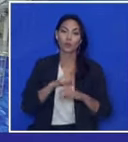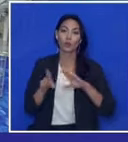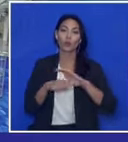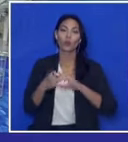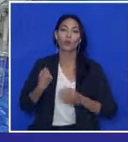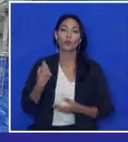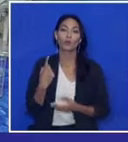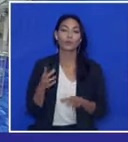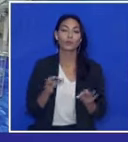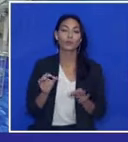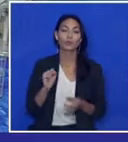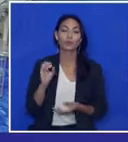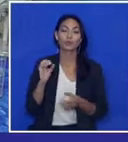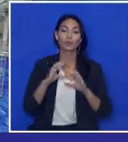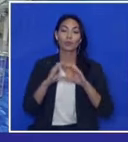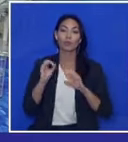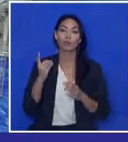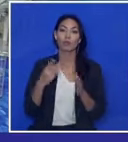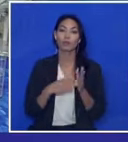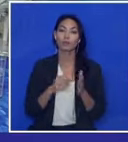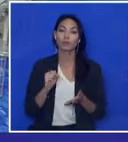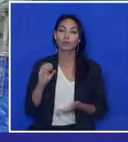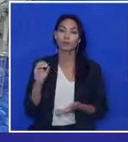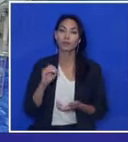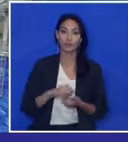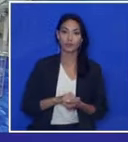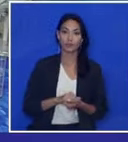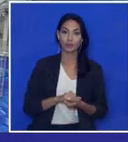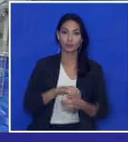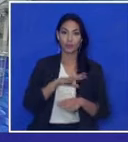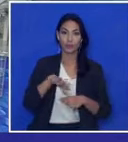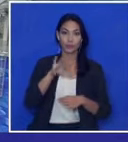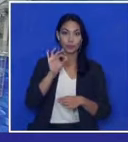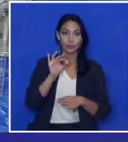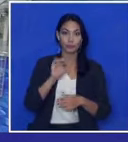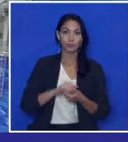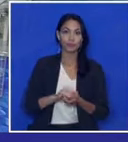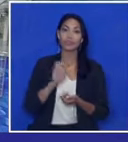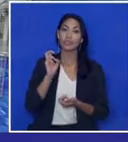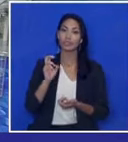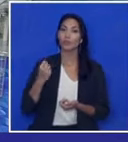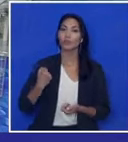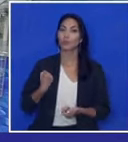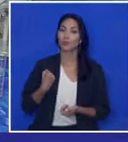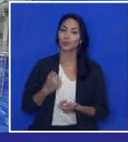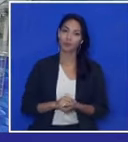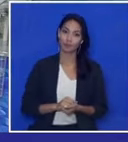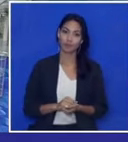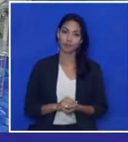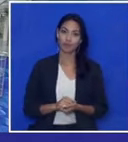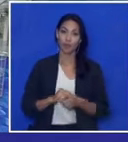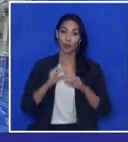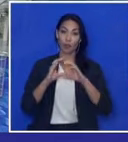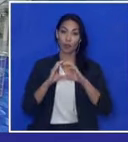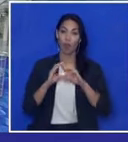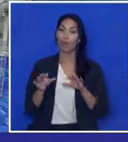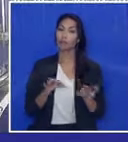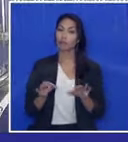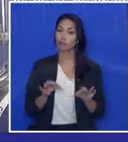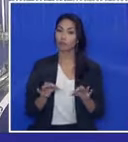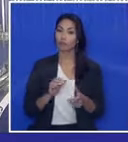foi carregado com 80 bolas numeradas de 01 a 80 e serão sorteados 5 números. Então,